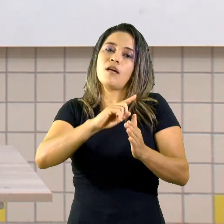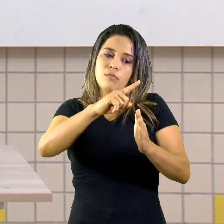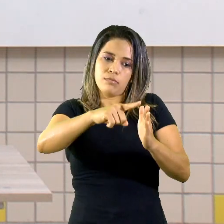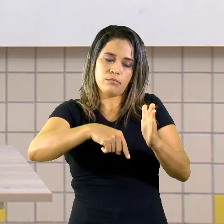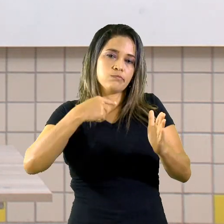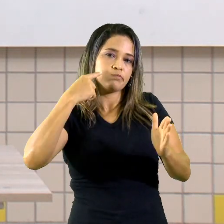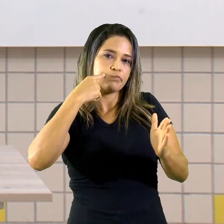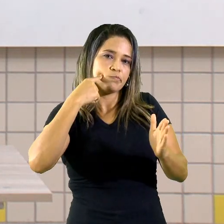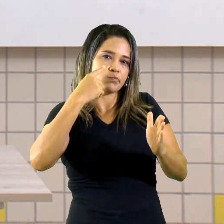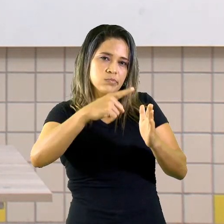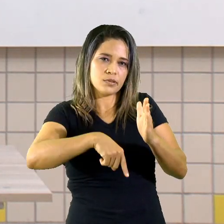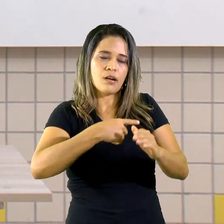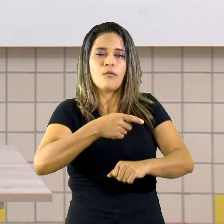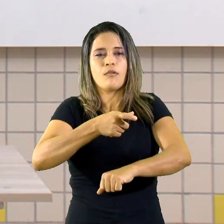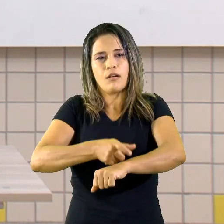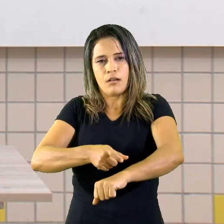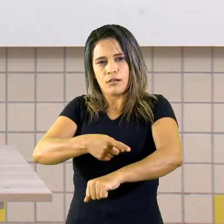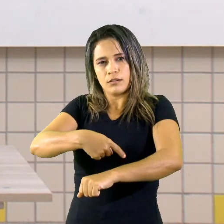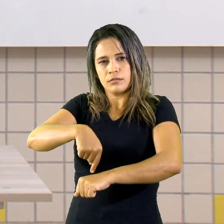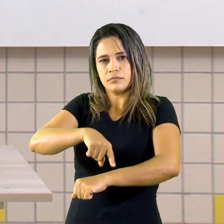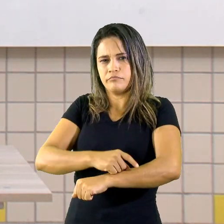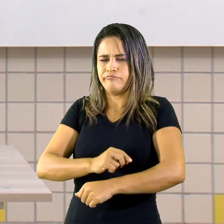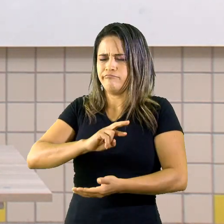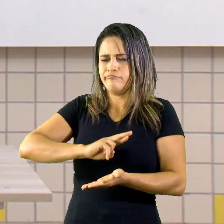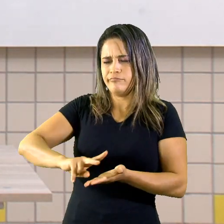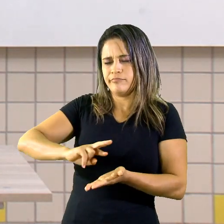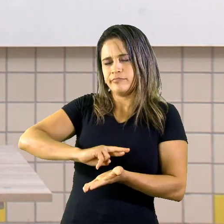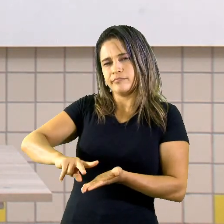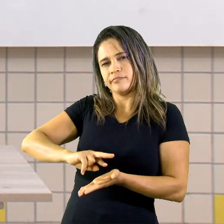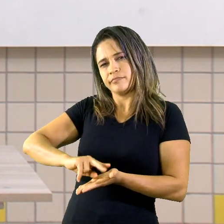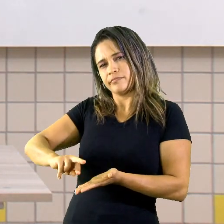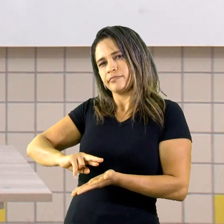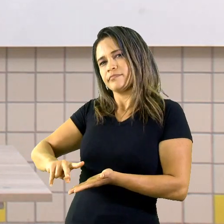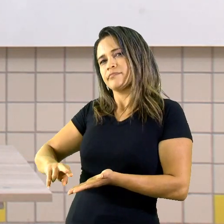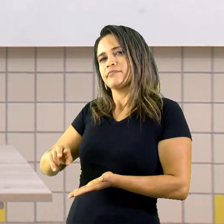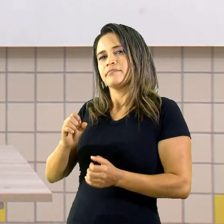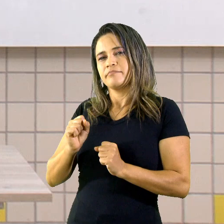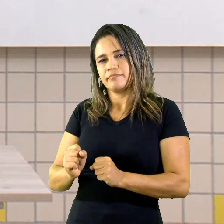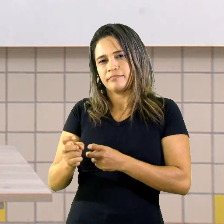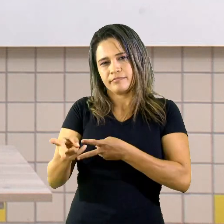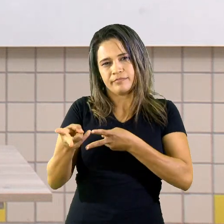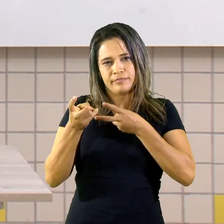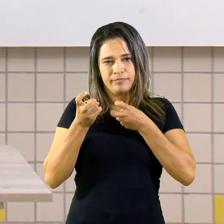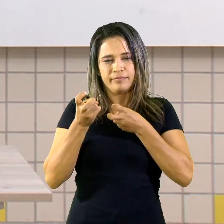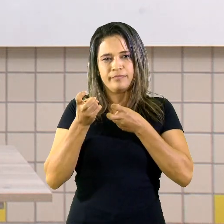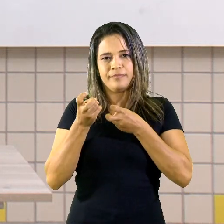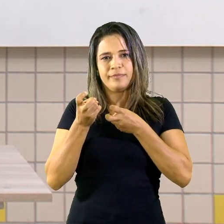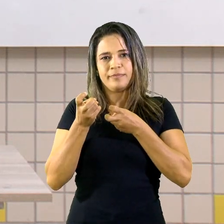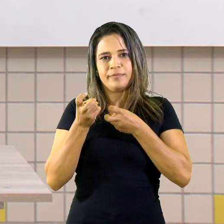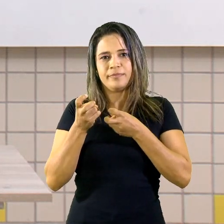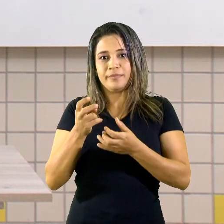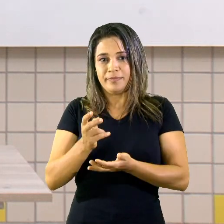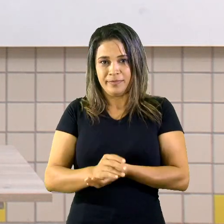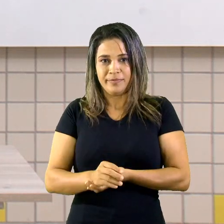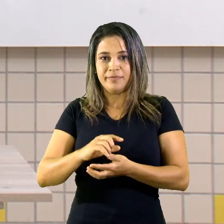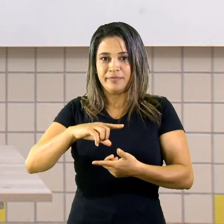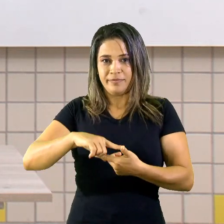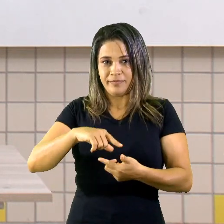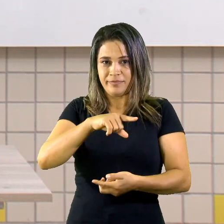o relógio e tantas outras coisas que a gente pode perceber, né? Esse formato, esse